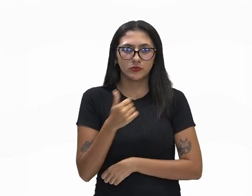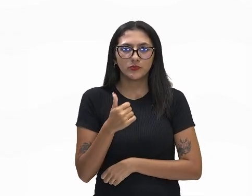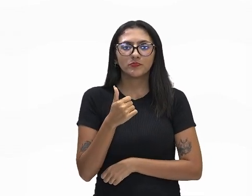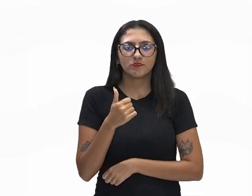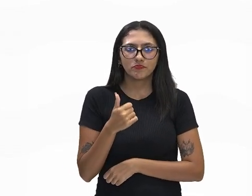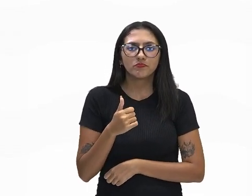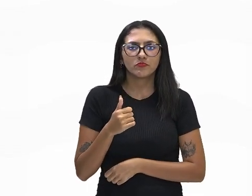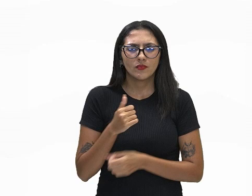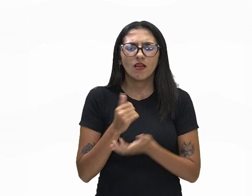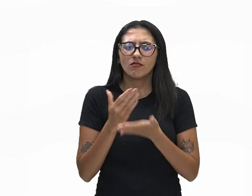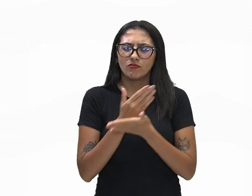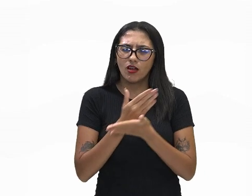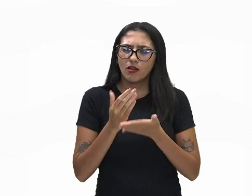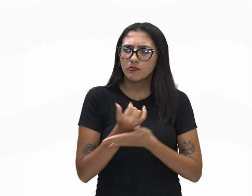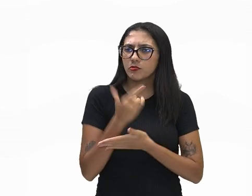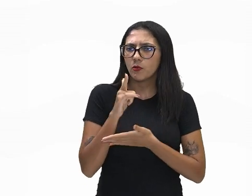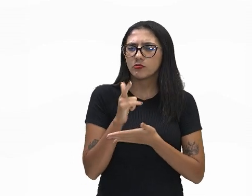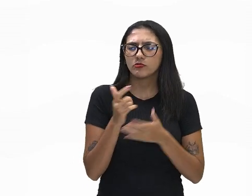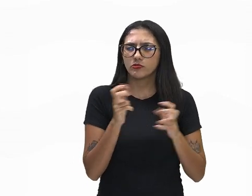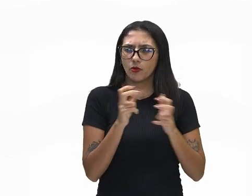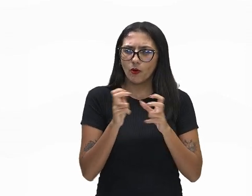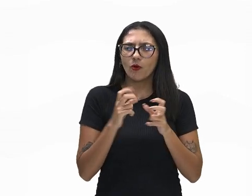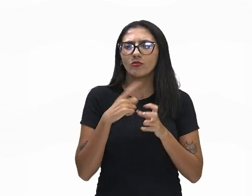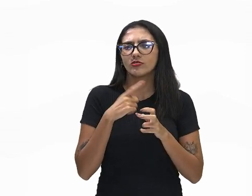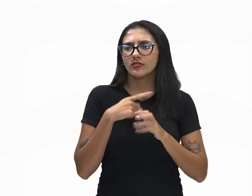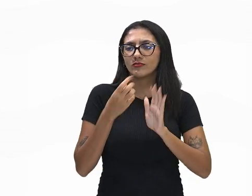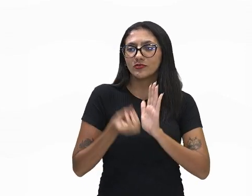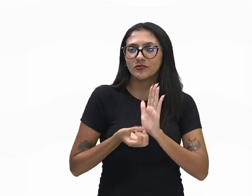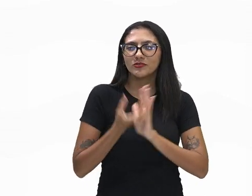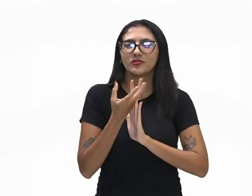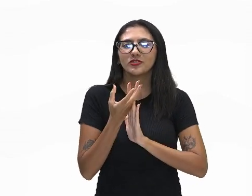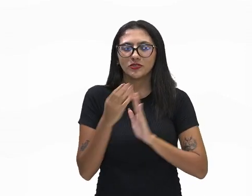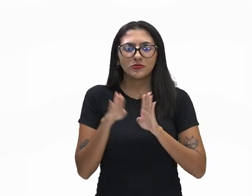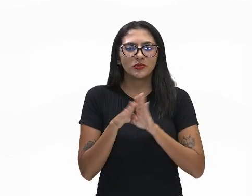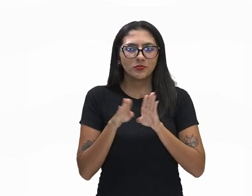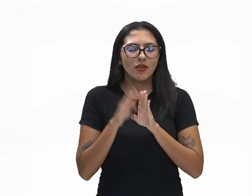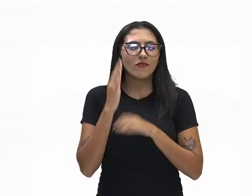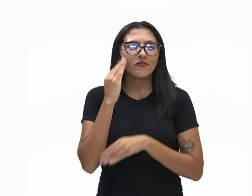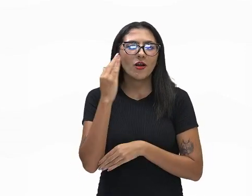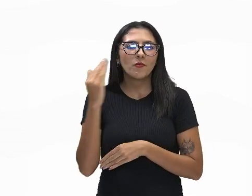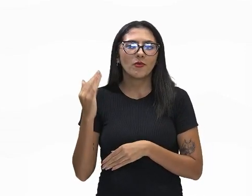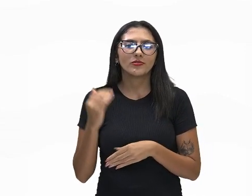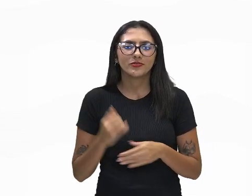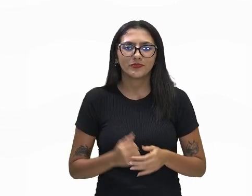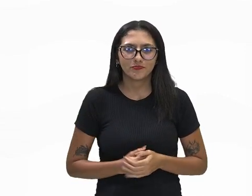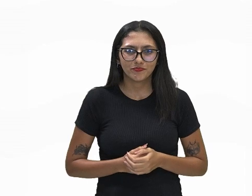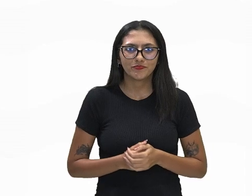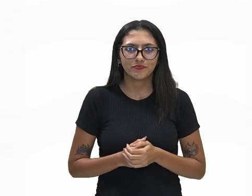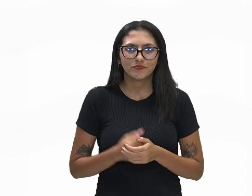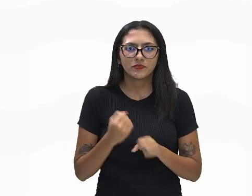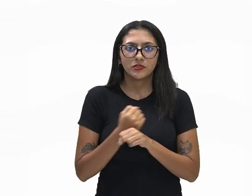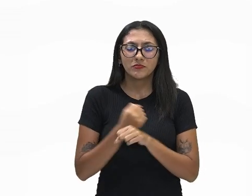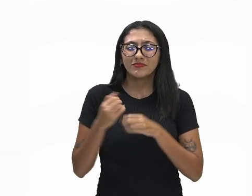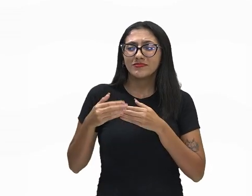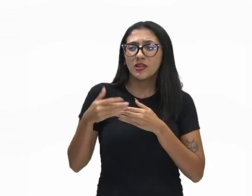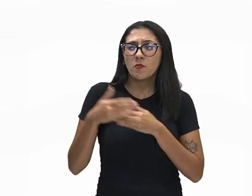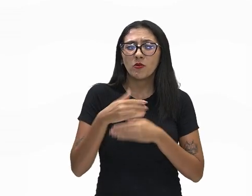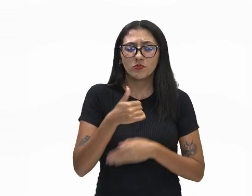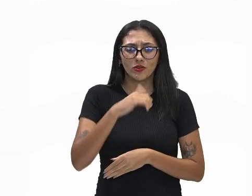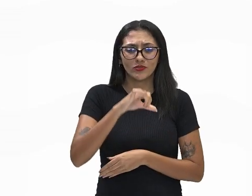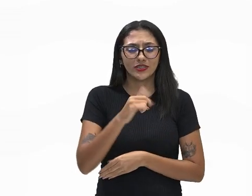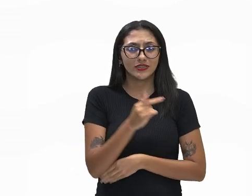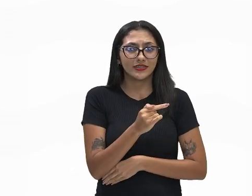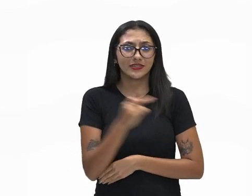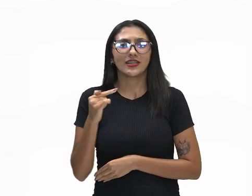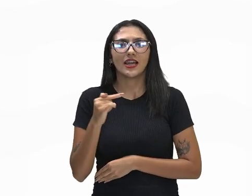os Invasores do Espaço e o Pac-Man. Um tempinho mais tarde, lá em 1977, a empresa